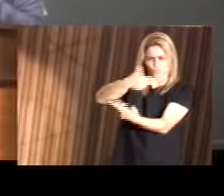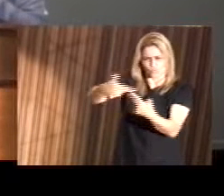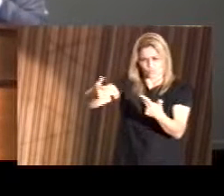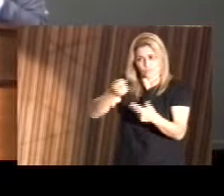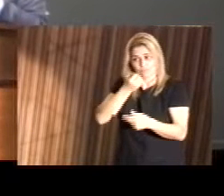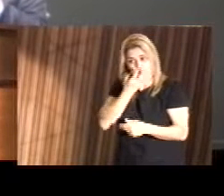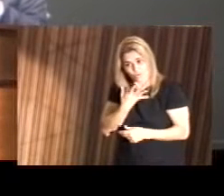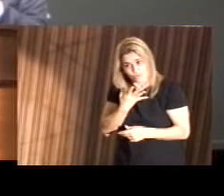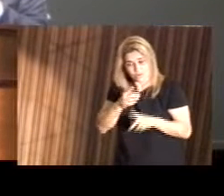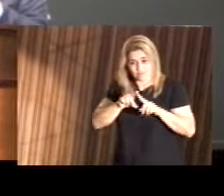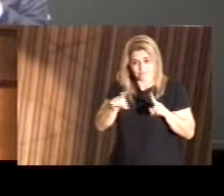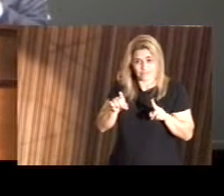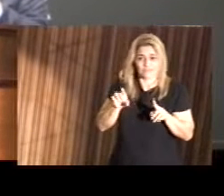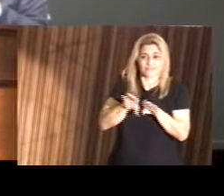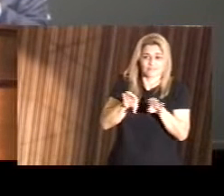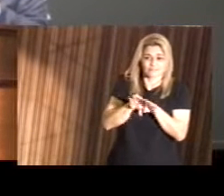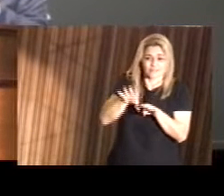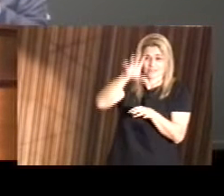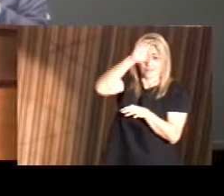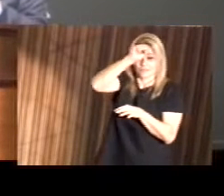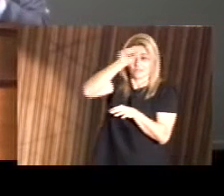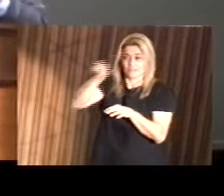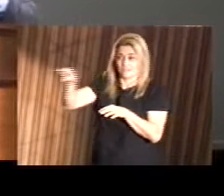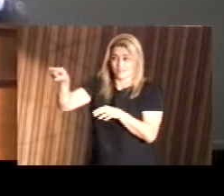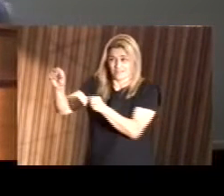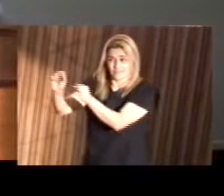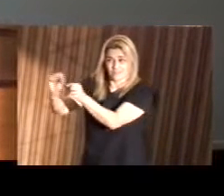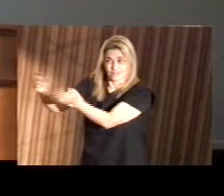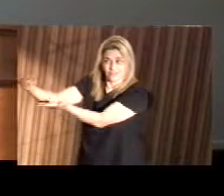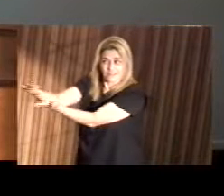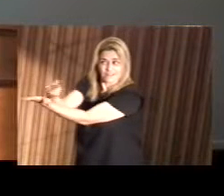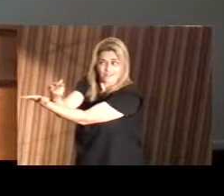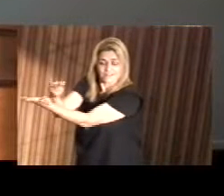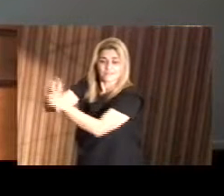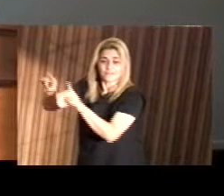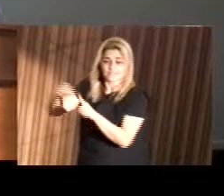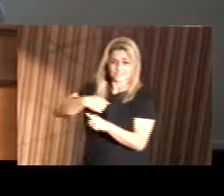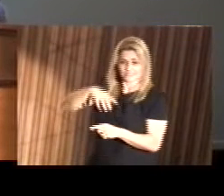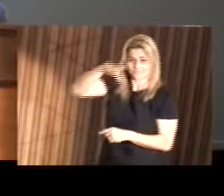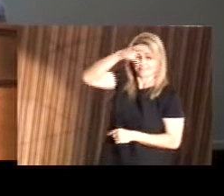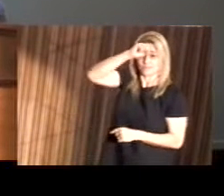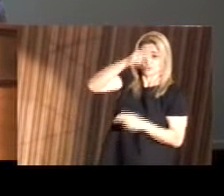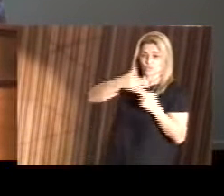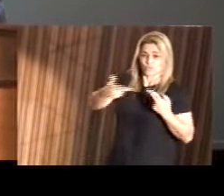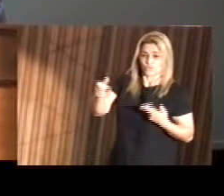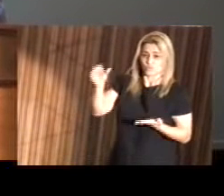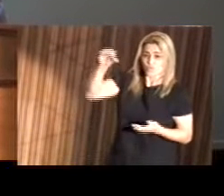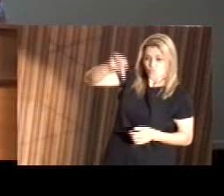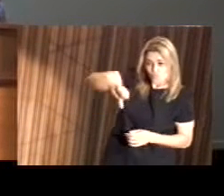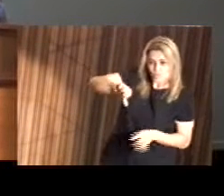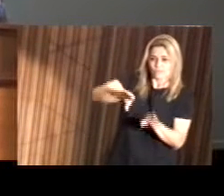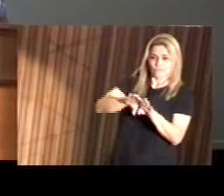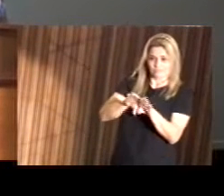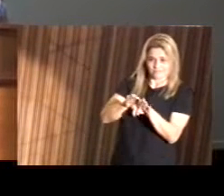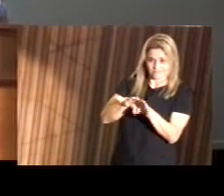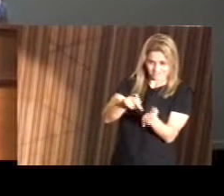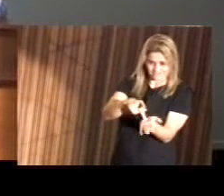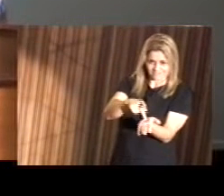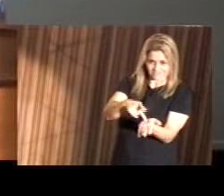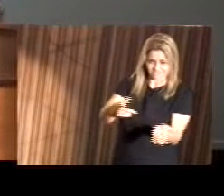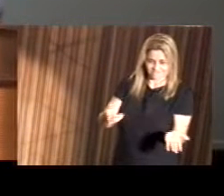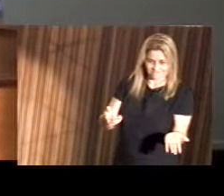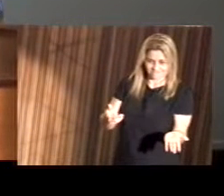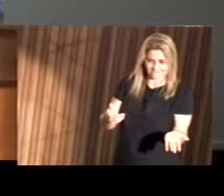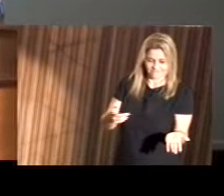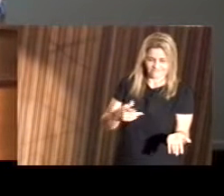e coisas más das pessoas. Não só coisas boas. Não é verdade? A